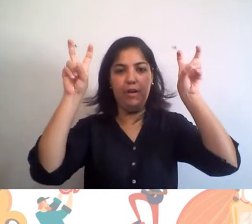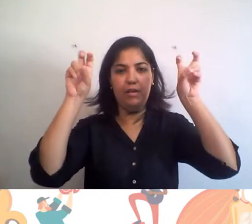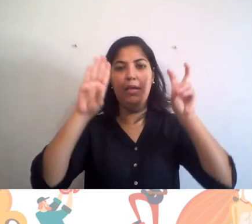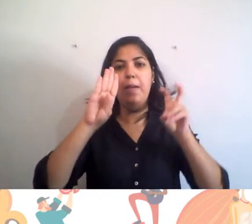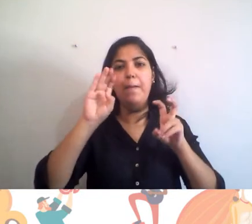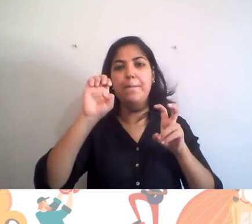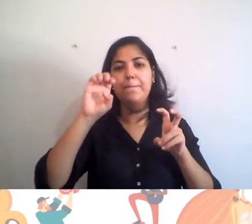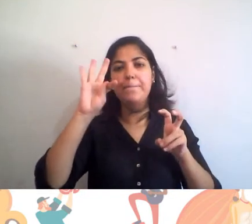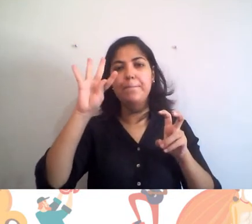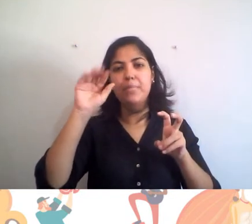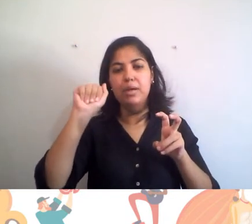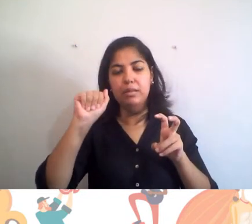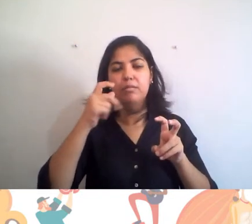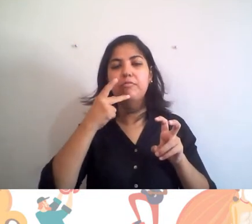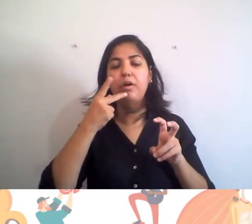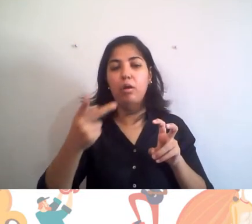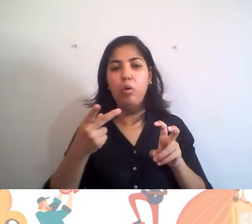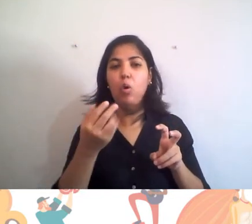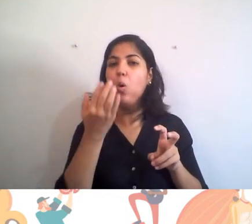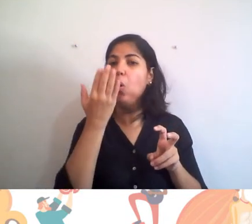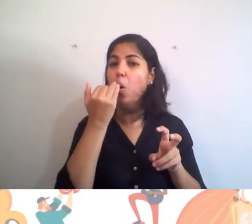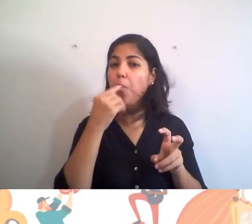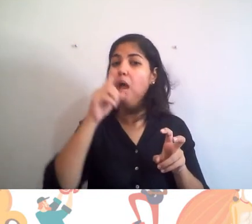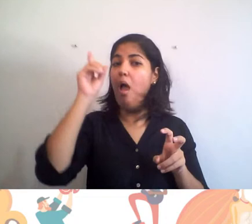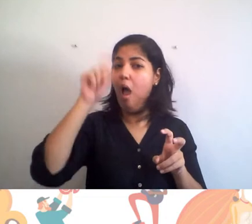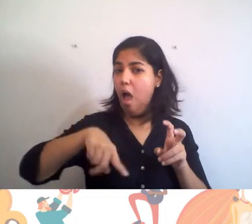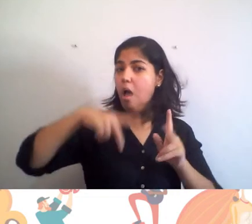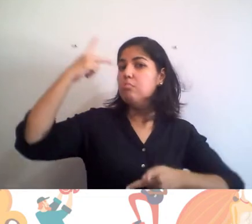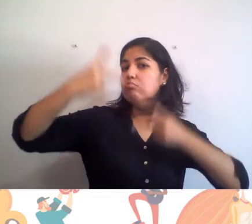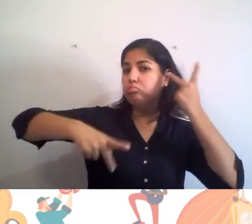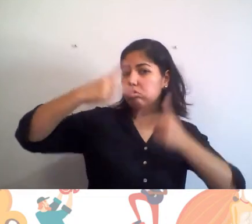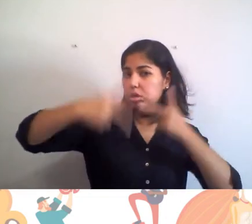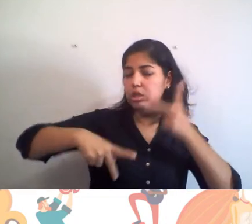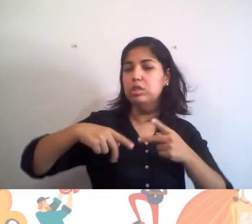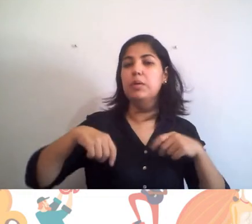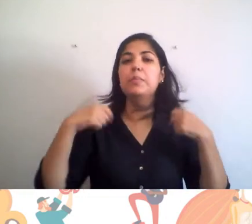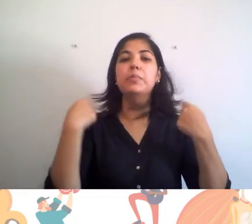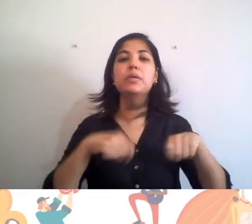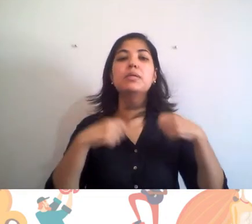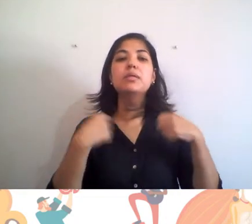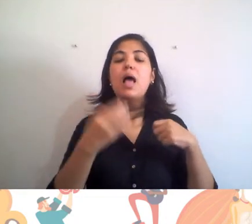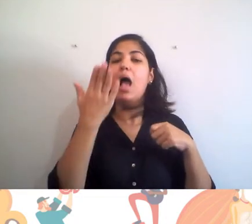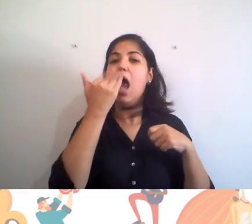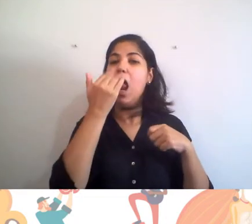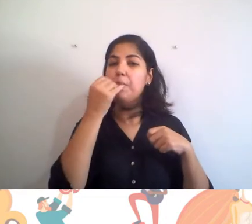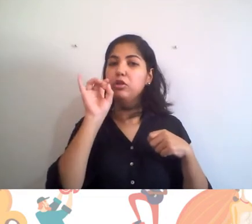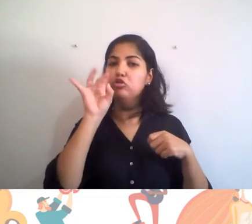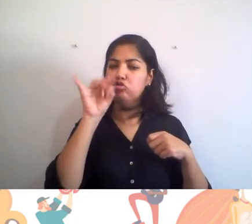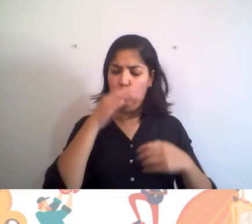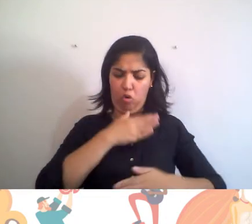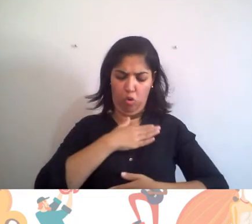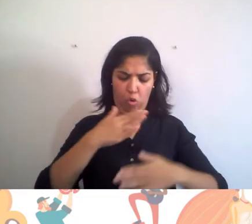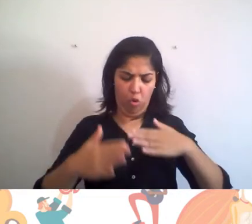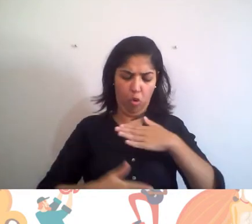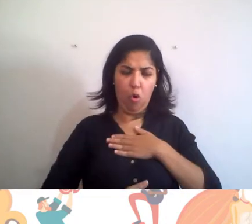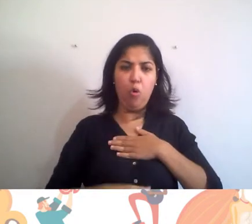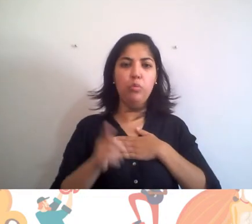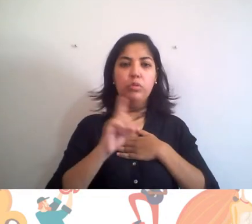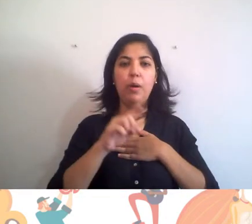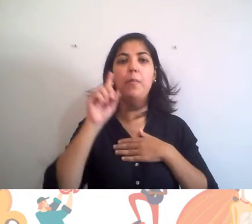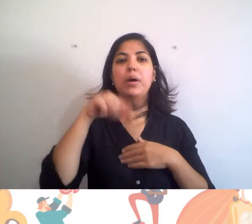ato político, né, e ele deve não só alimentar o corpo, né, individual e social, mas também o